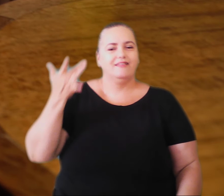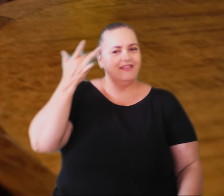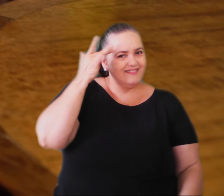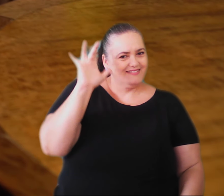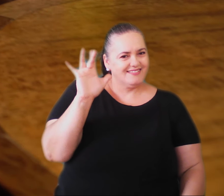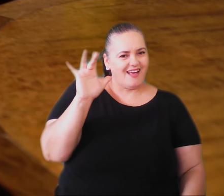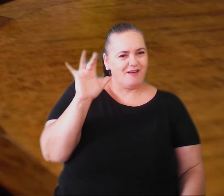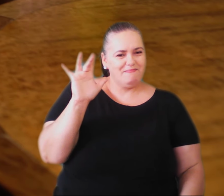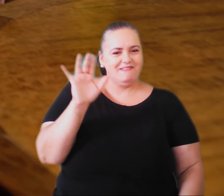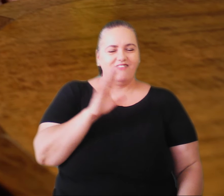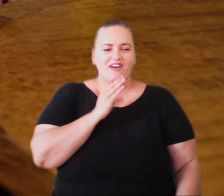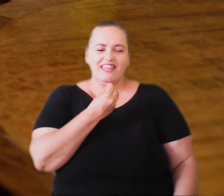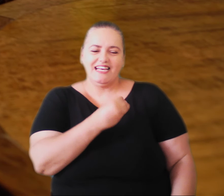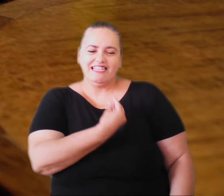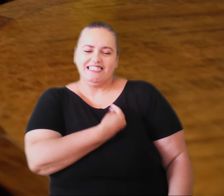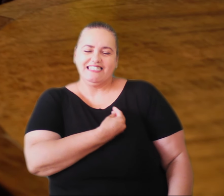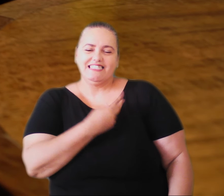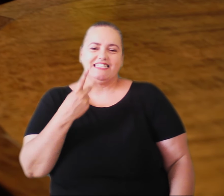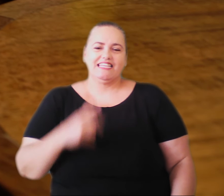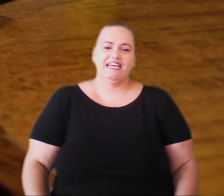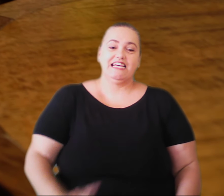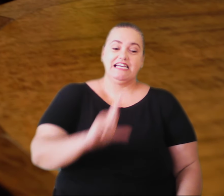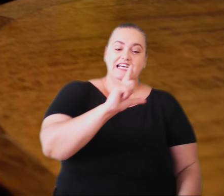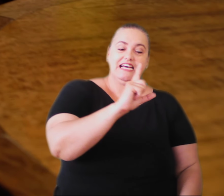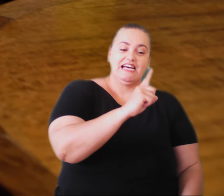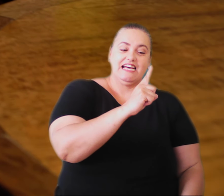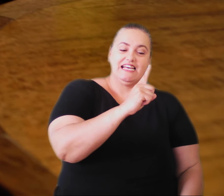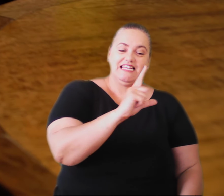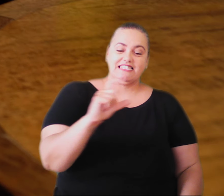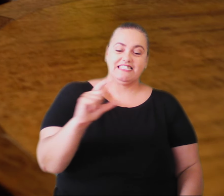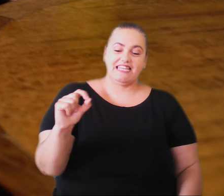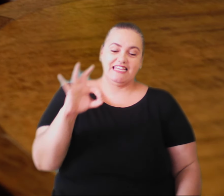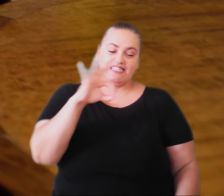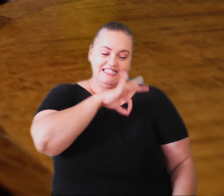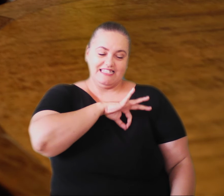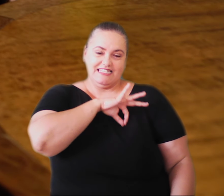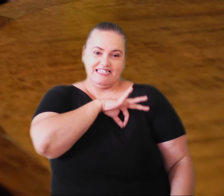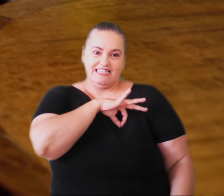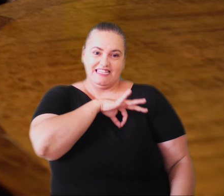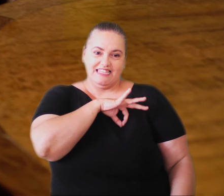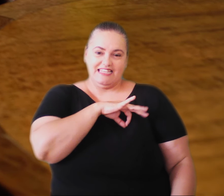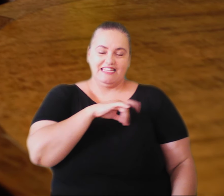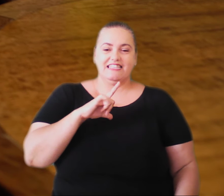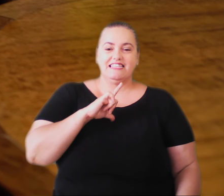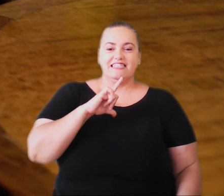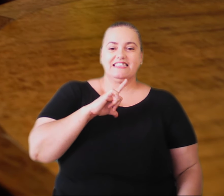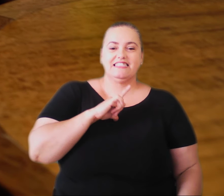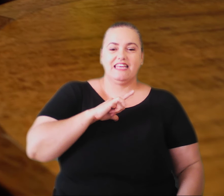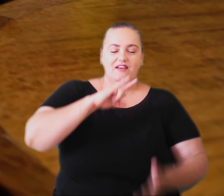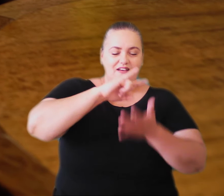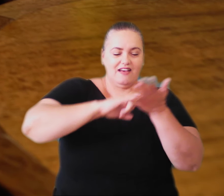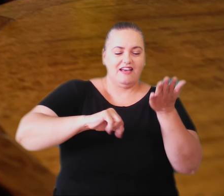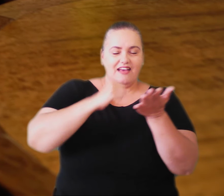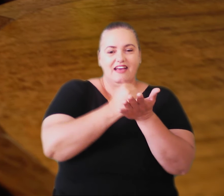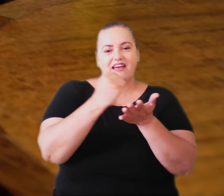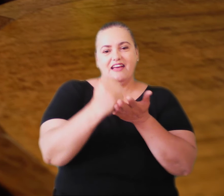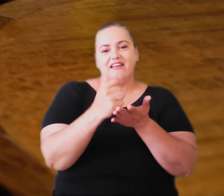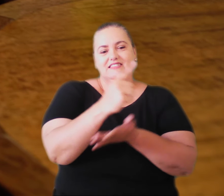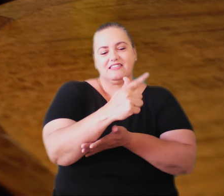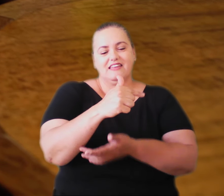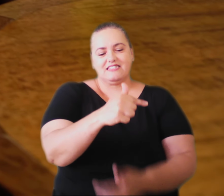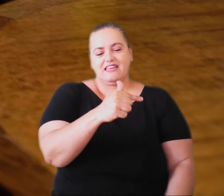disso. 100 salários mínimos, doutor. Como é que mudou? Nós temos um contrato aqui de 170